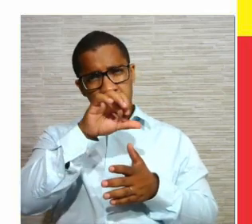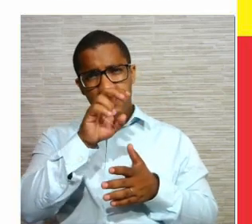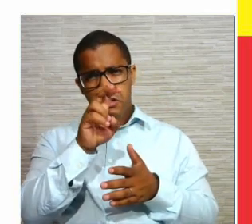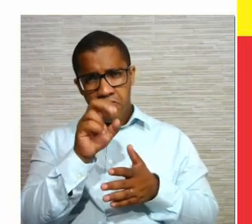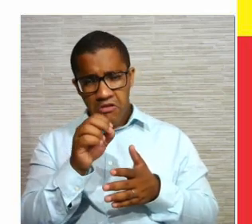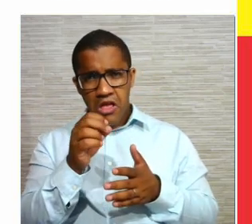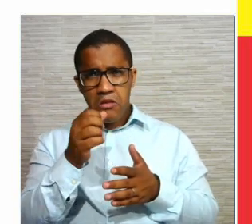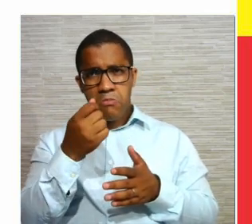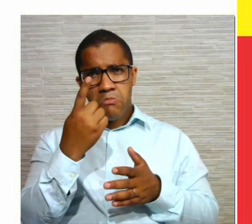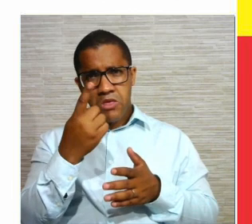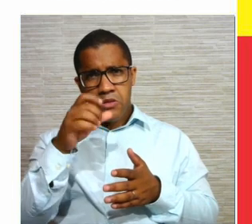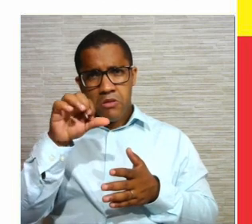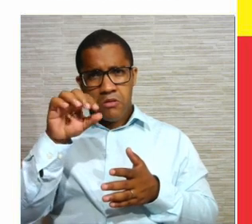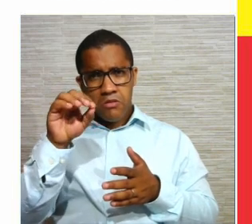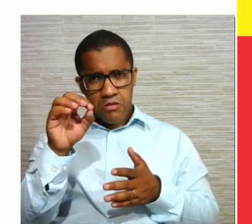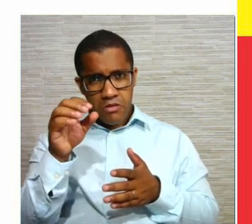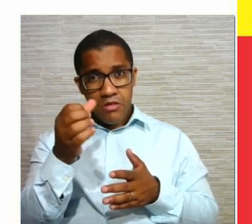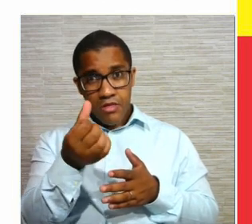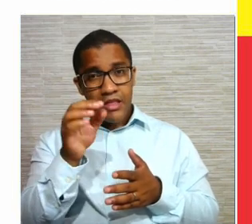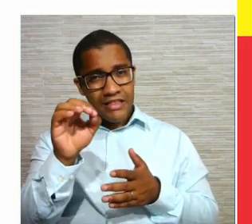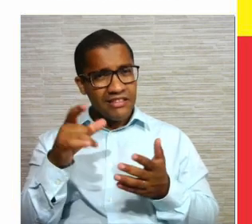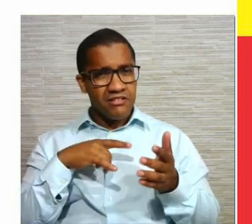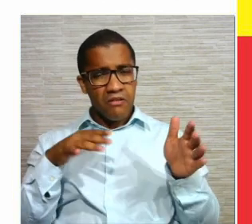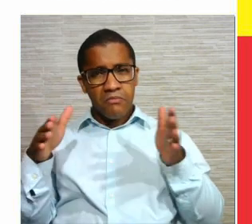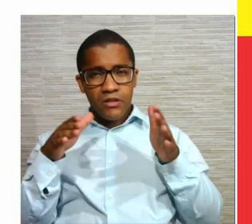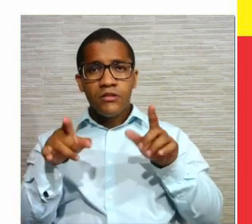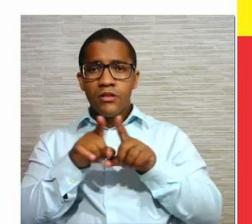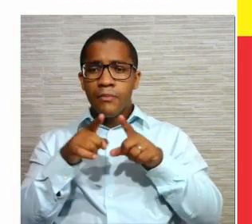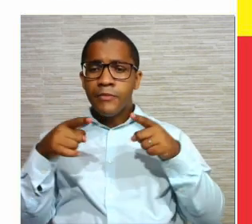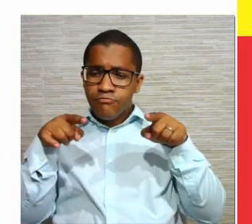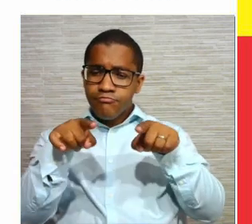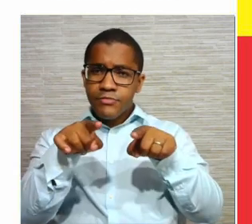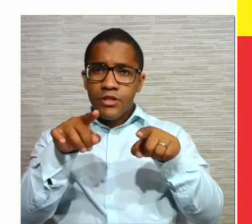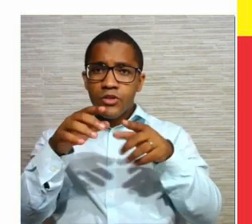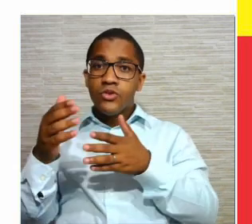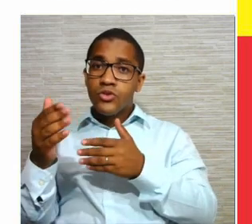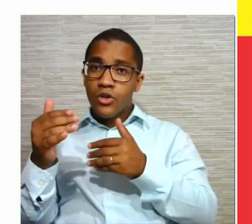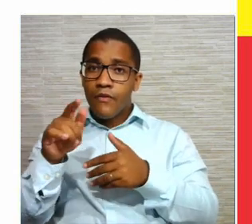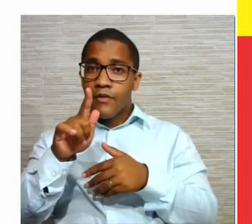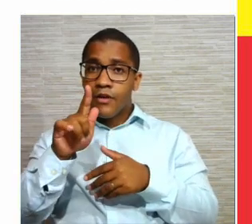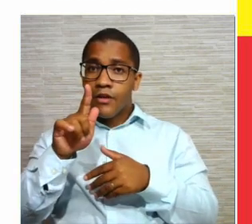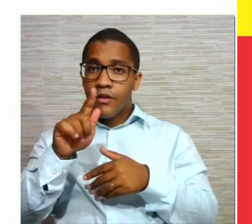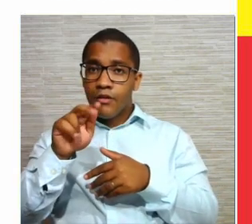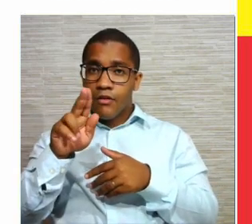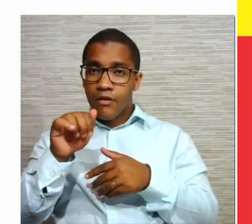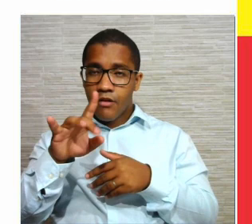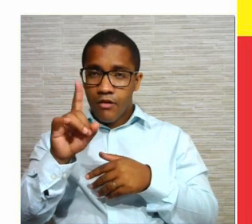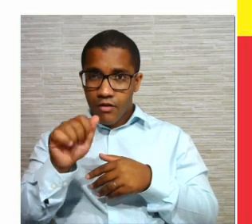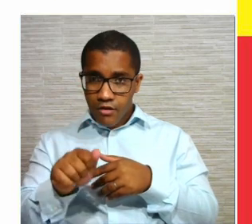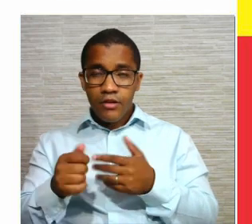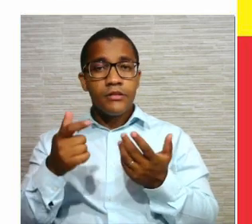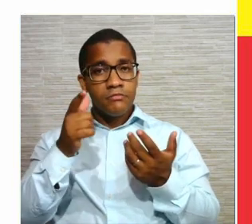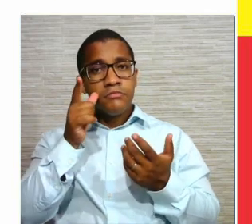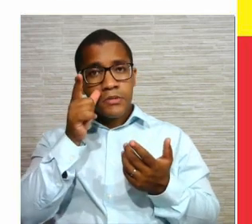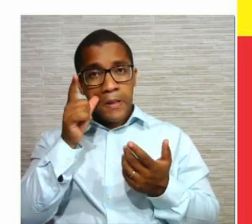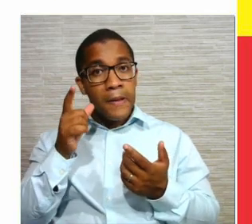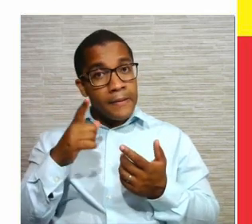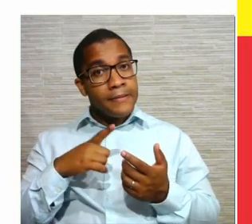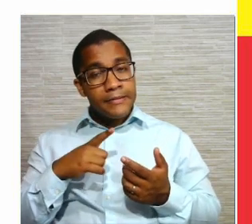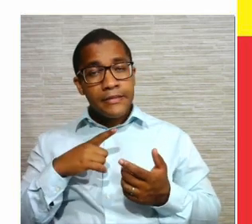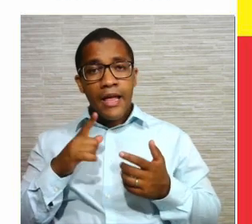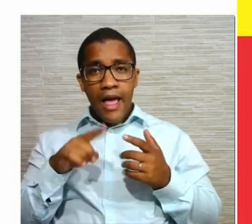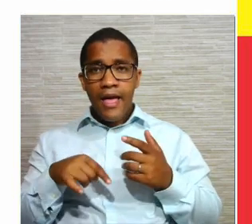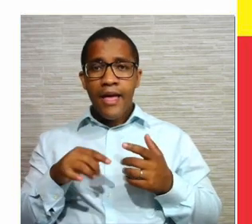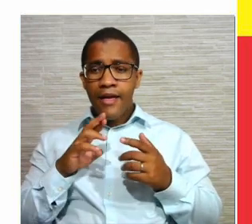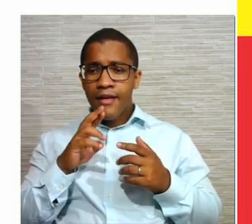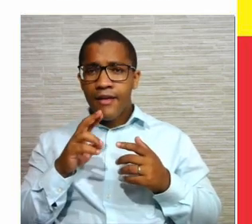lançou esses grandes artistas. Então, paralelamente, tivemos a Jovem Guarda que já foi uma resposta, né, desse festival de música,